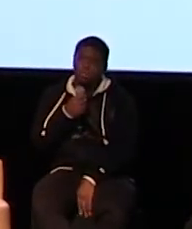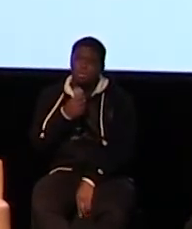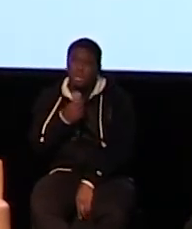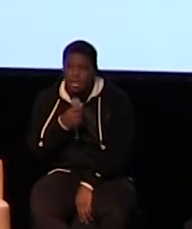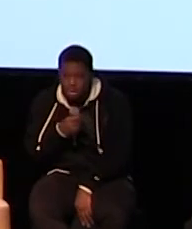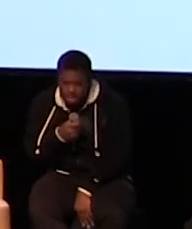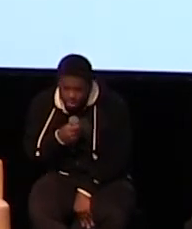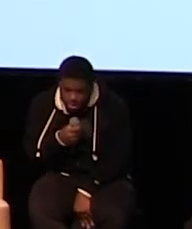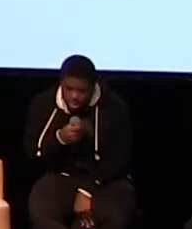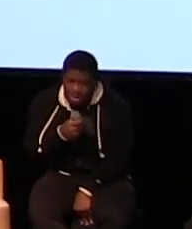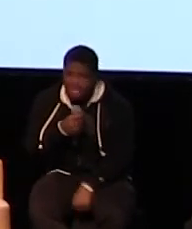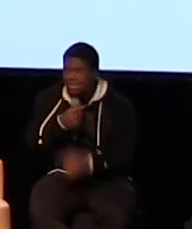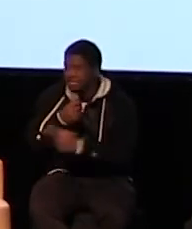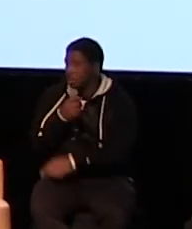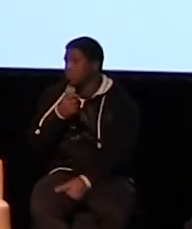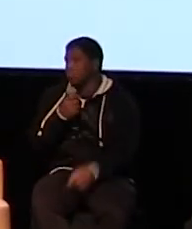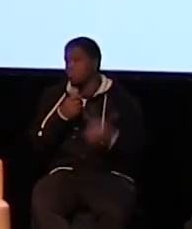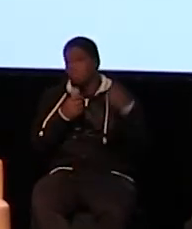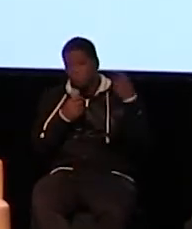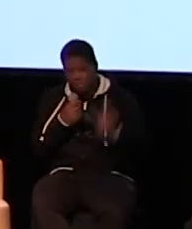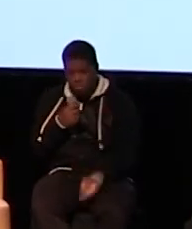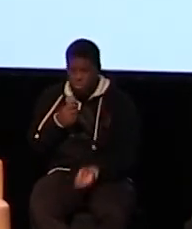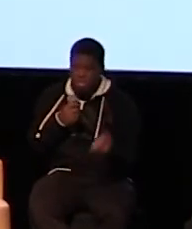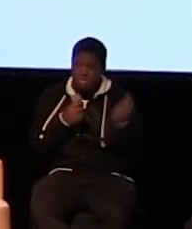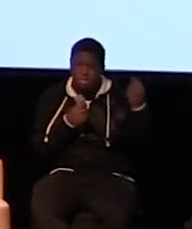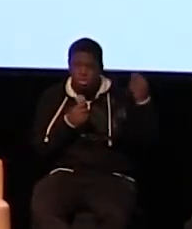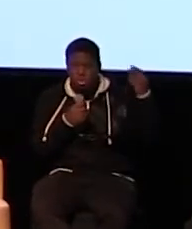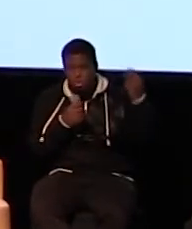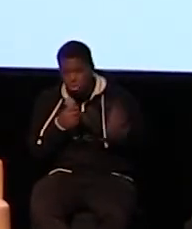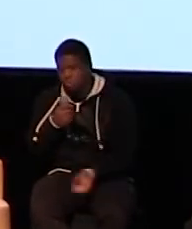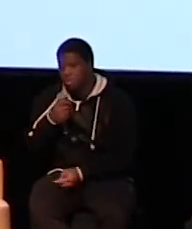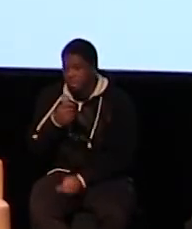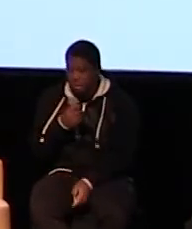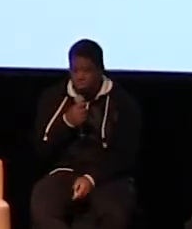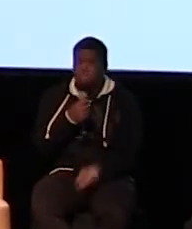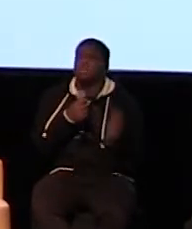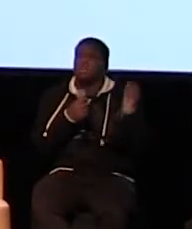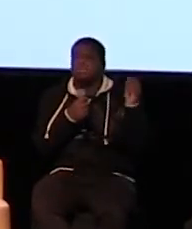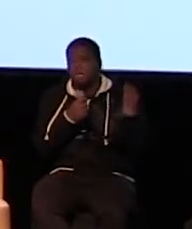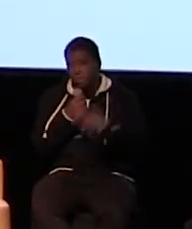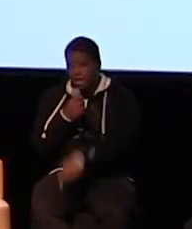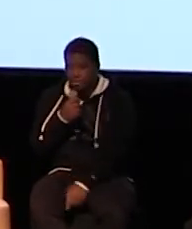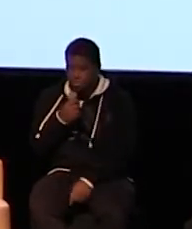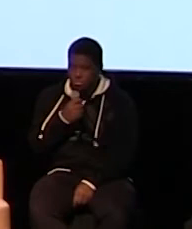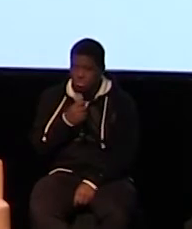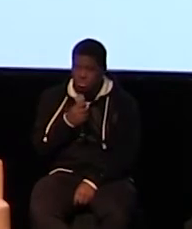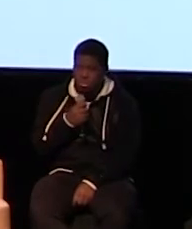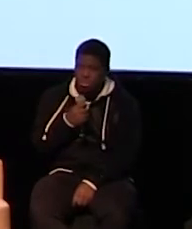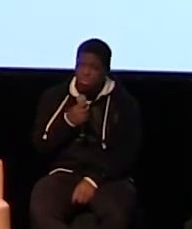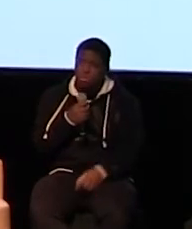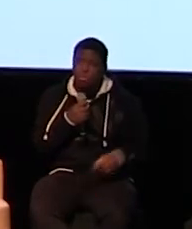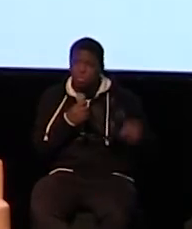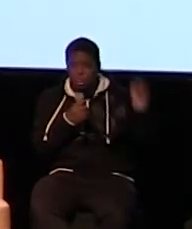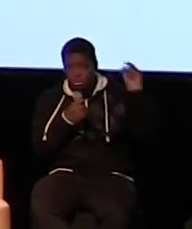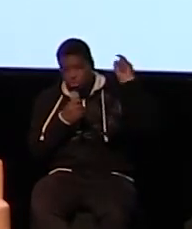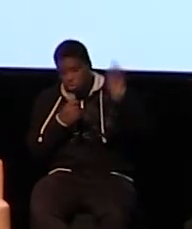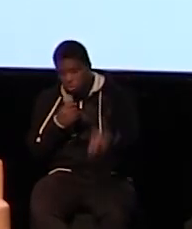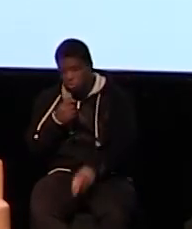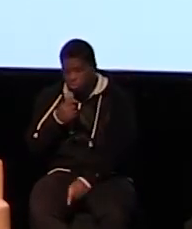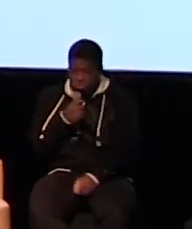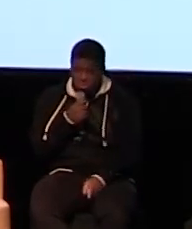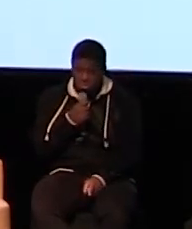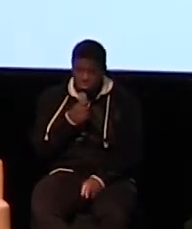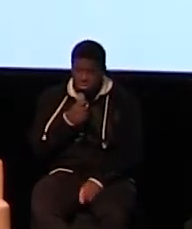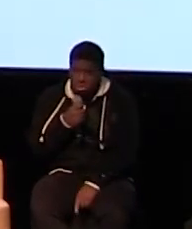escola, porque a direção, os professores, todos os meus amigos me ajudaram. Quando